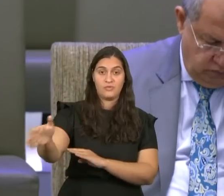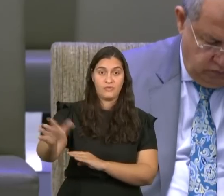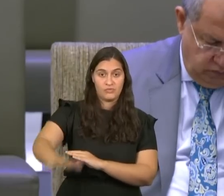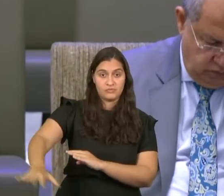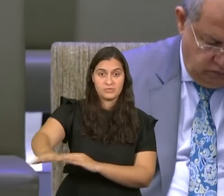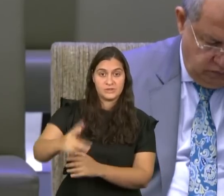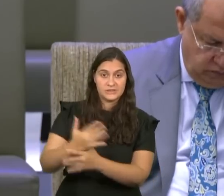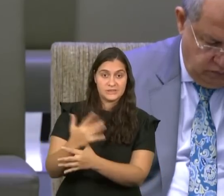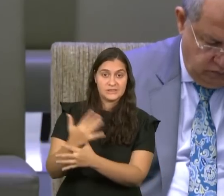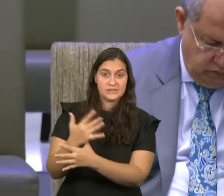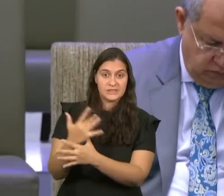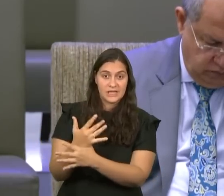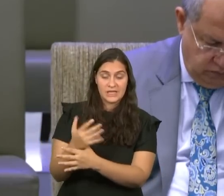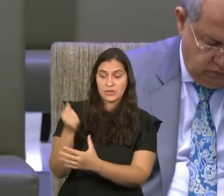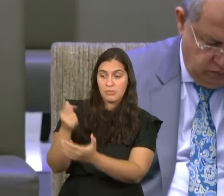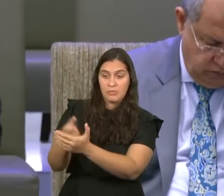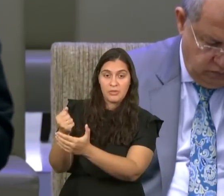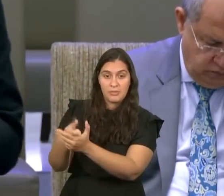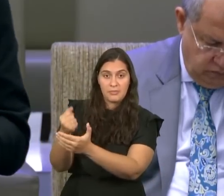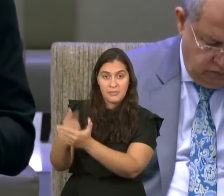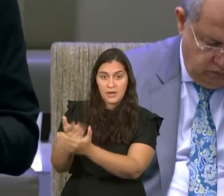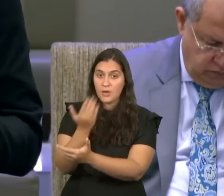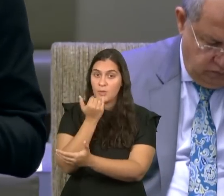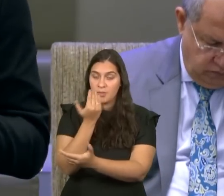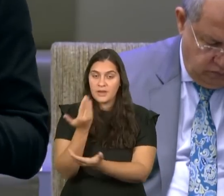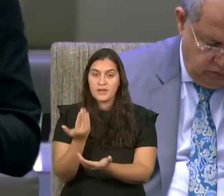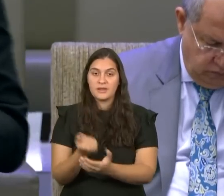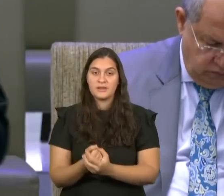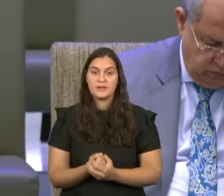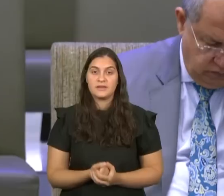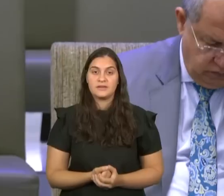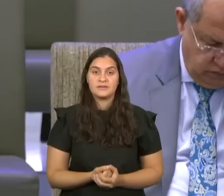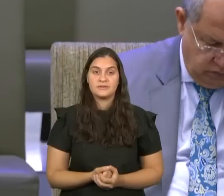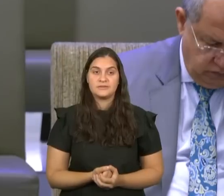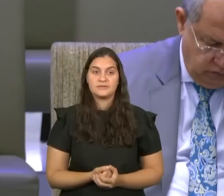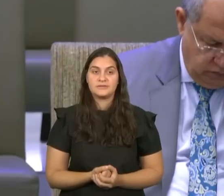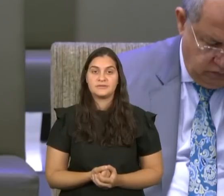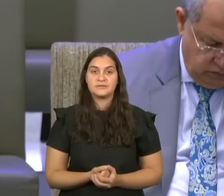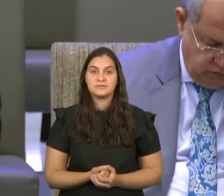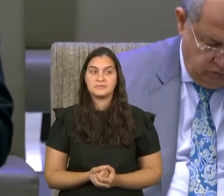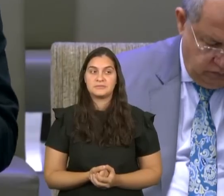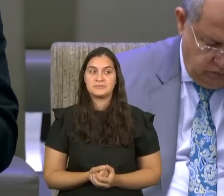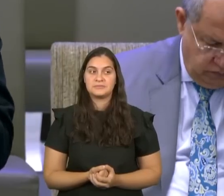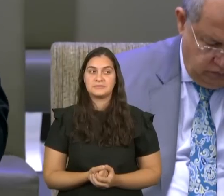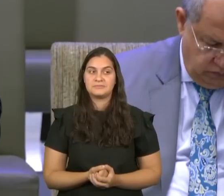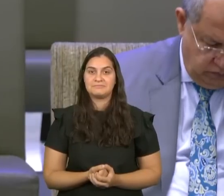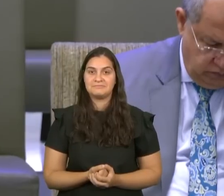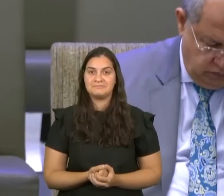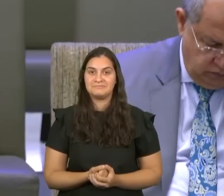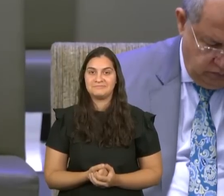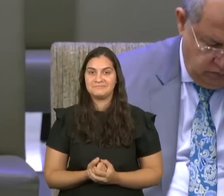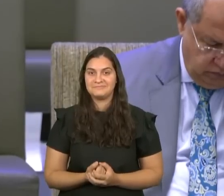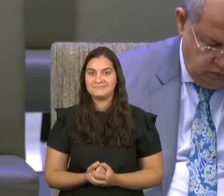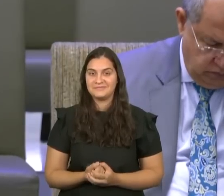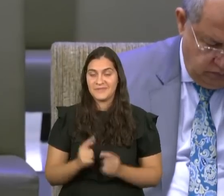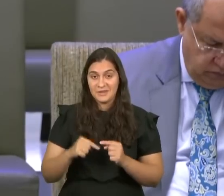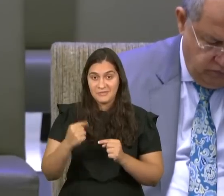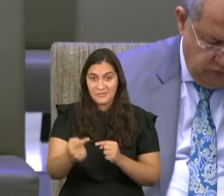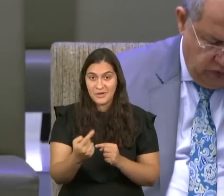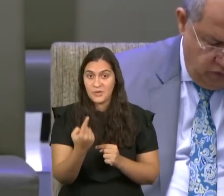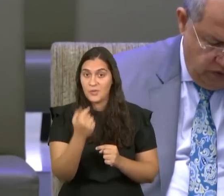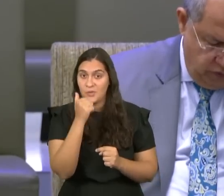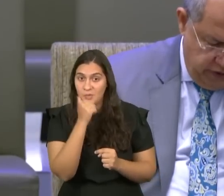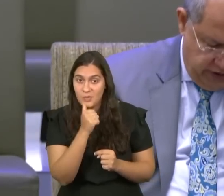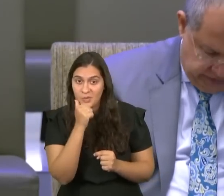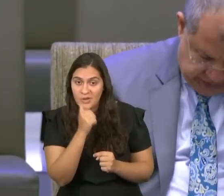comida e o texto sagrado diz que pouco depois diga comigo uma mulher samaritana